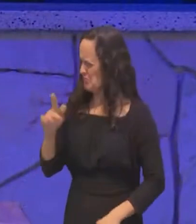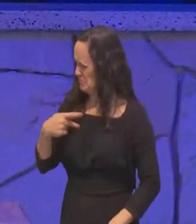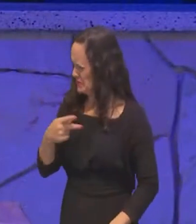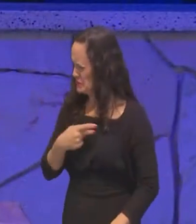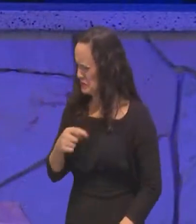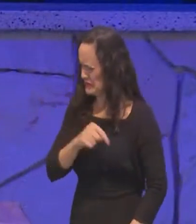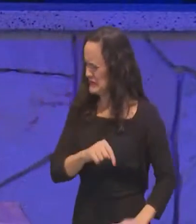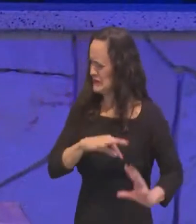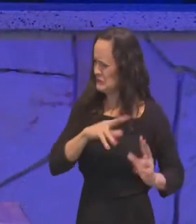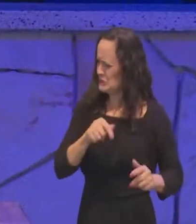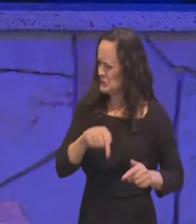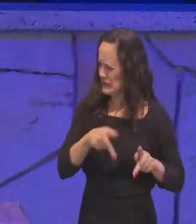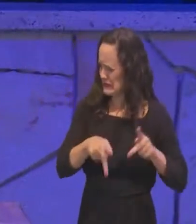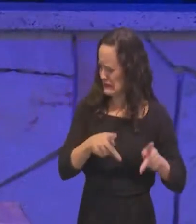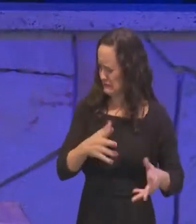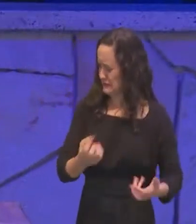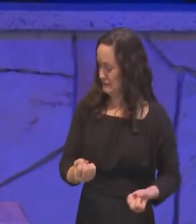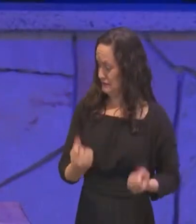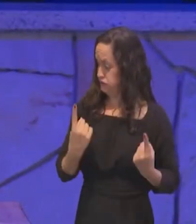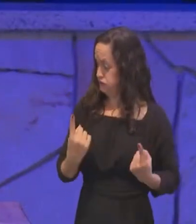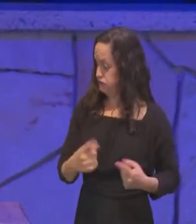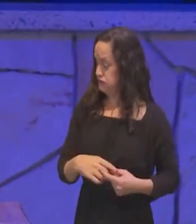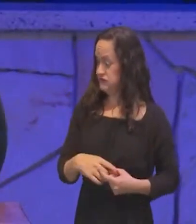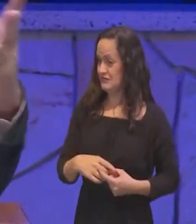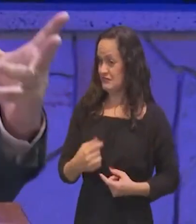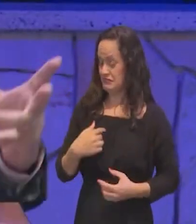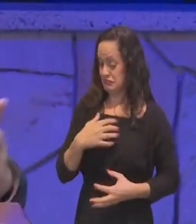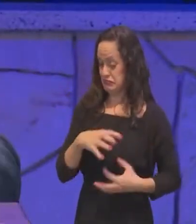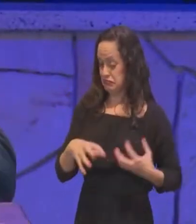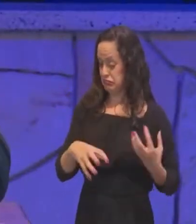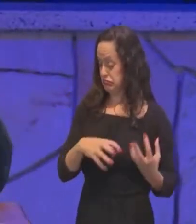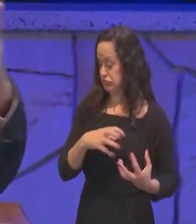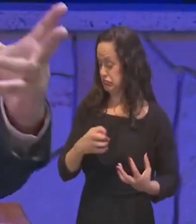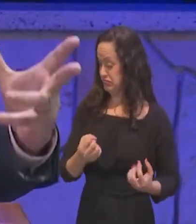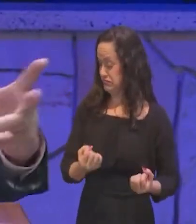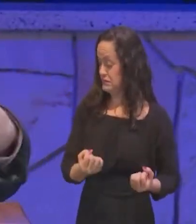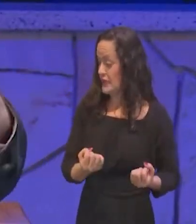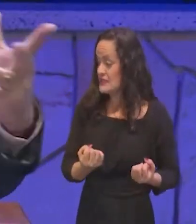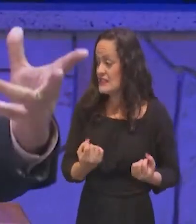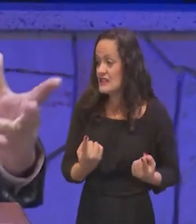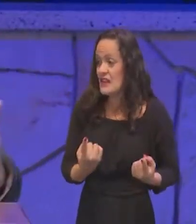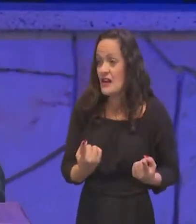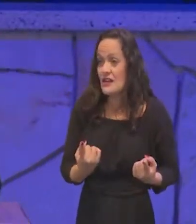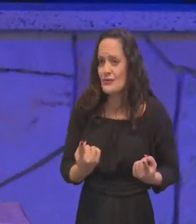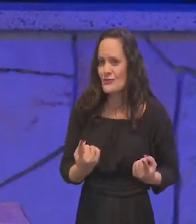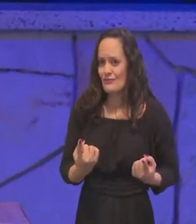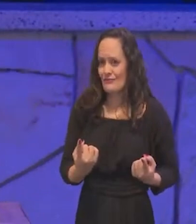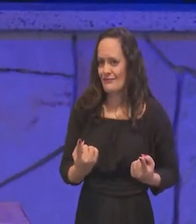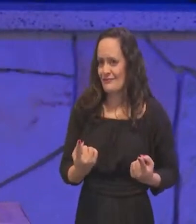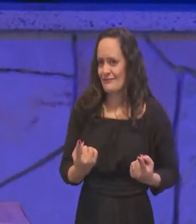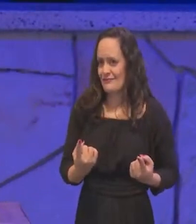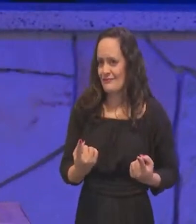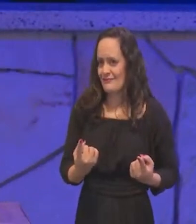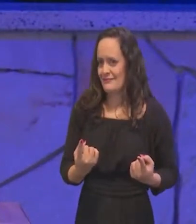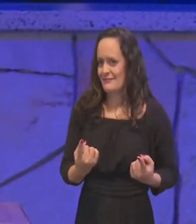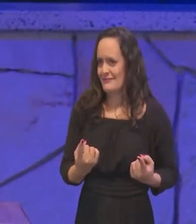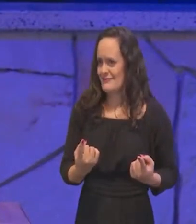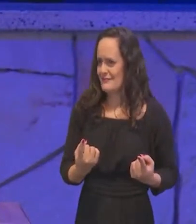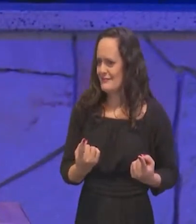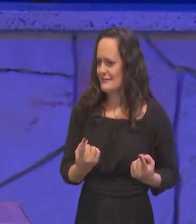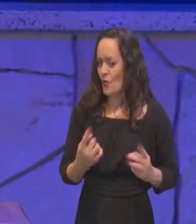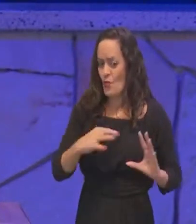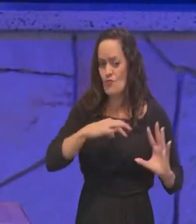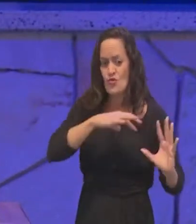esquisito, hein? Está um clima, uma esfera no ar, uma coisa assim esquisita. No